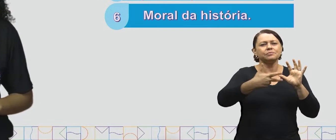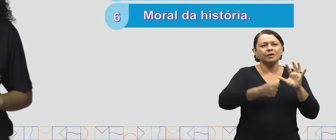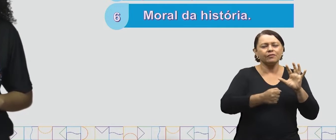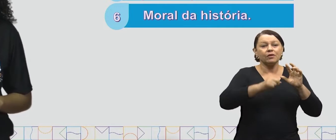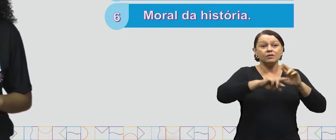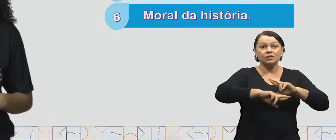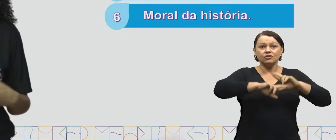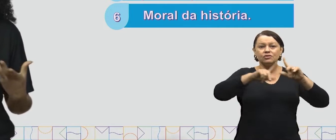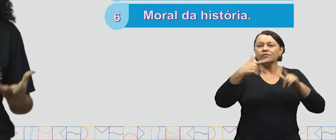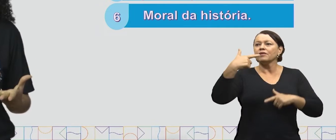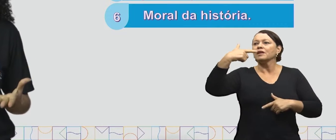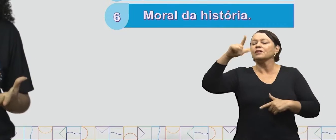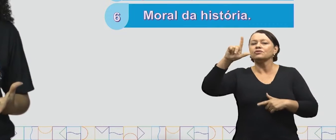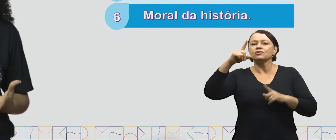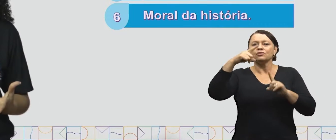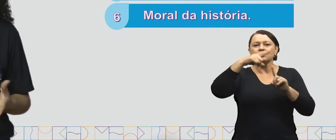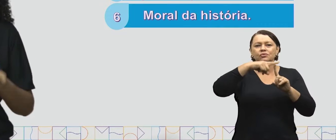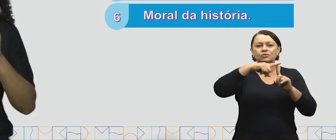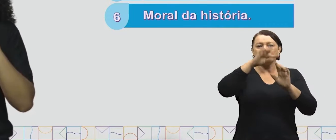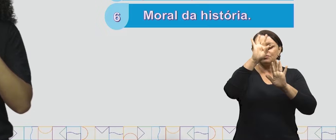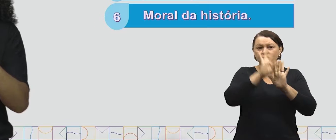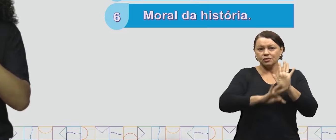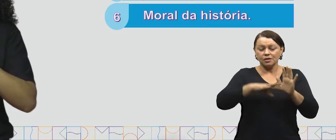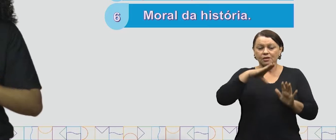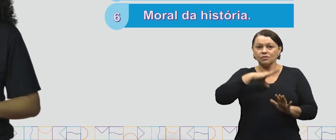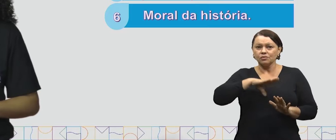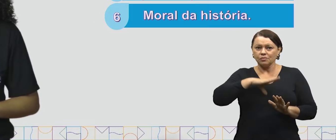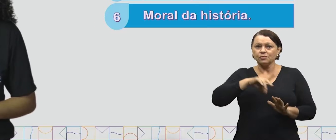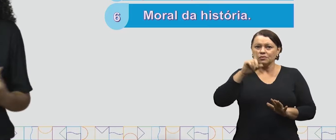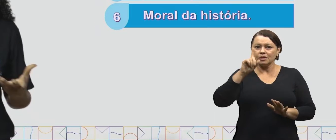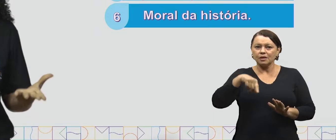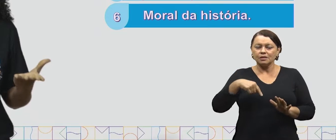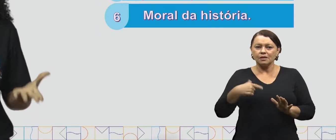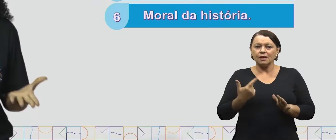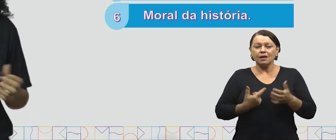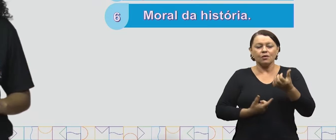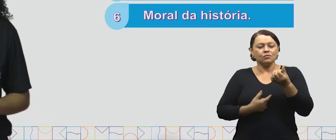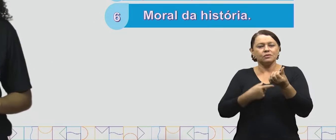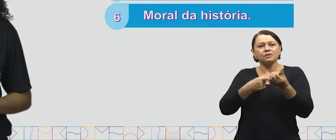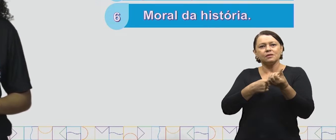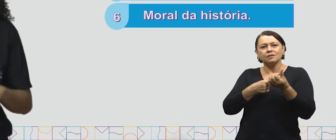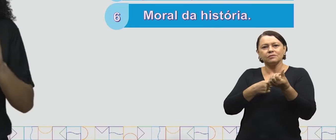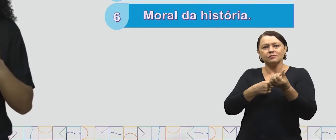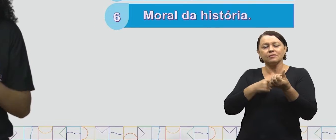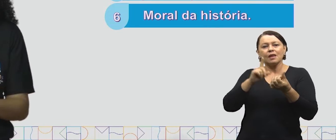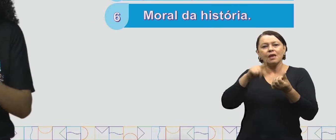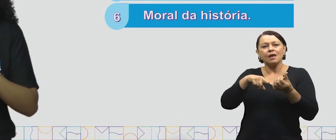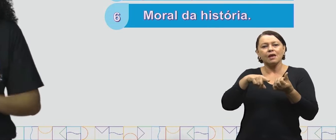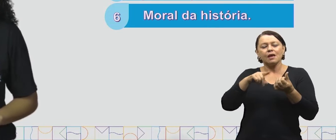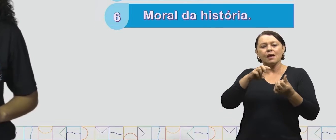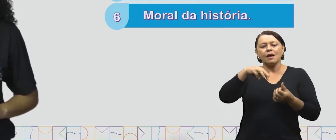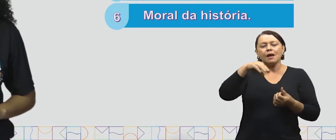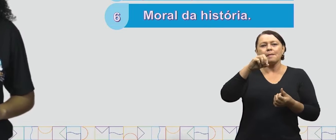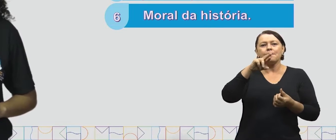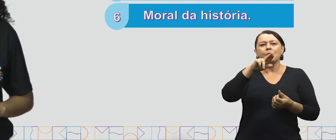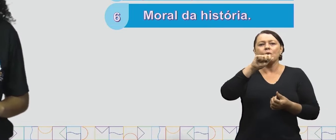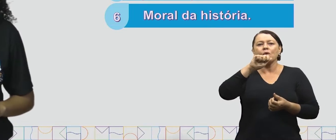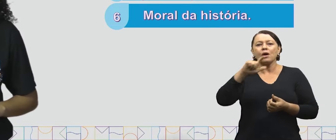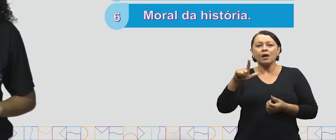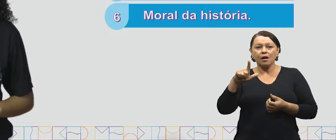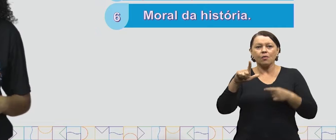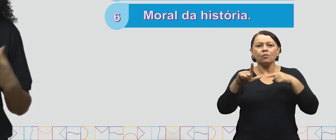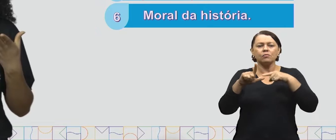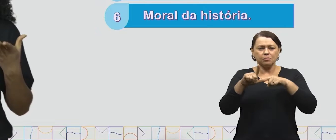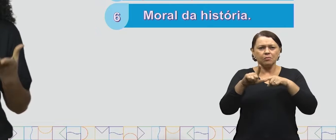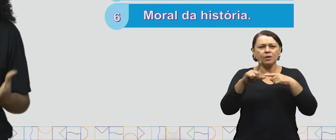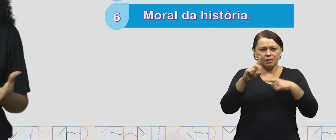outros tipos de textos da língua portuguesa é o 6º ponto, a moral da história. Toda fábula deve ter uma